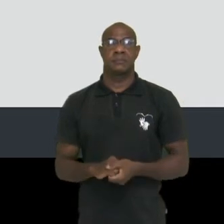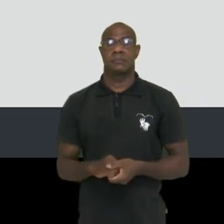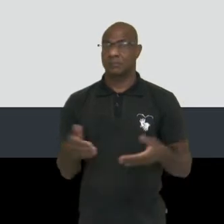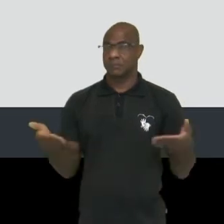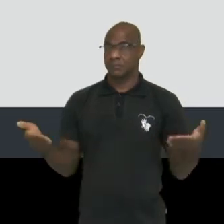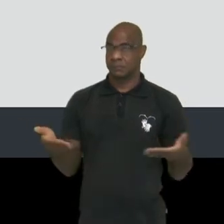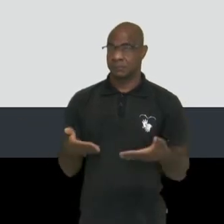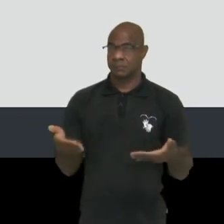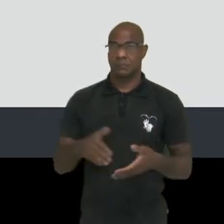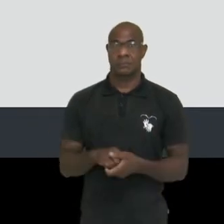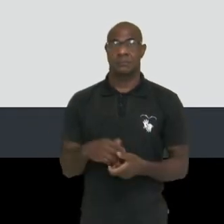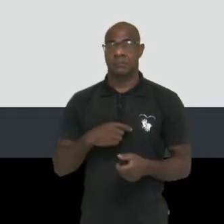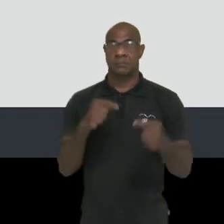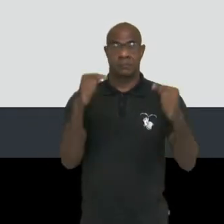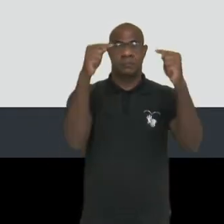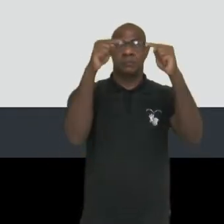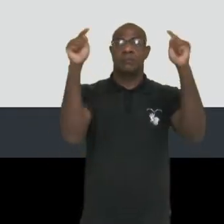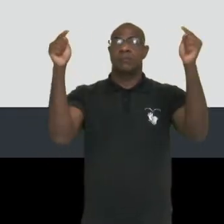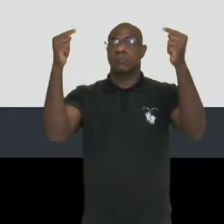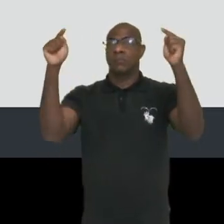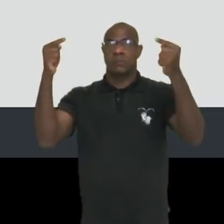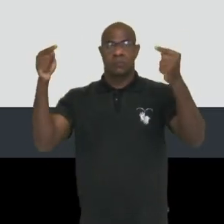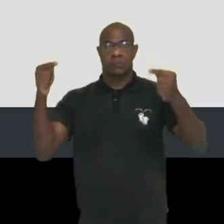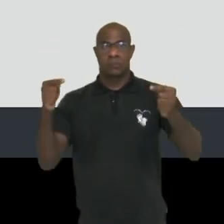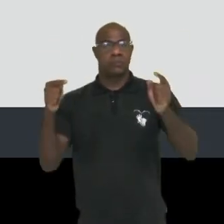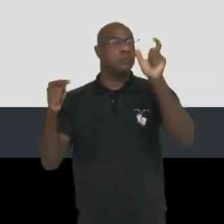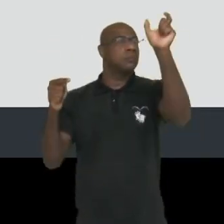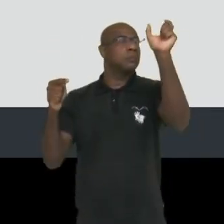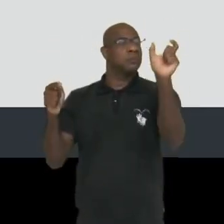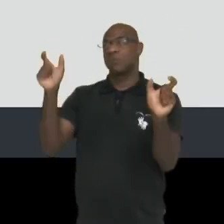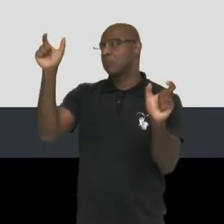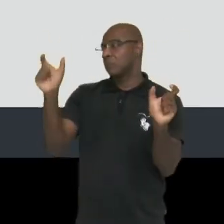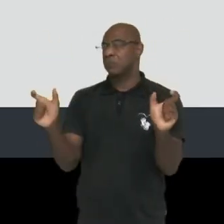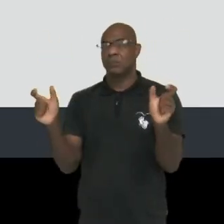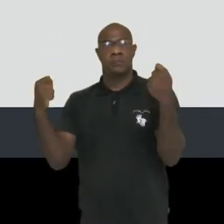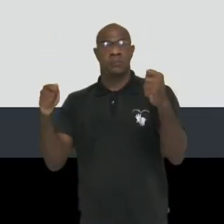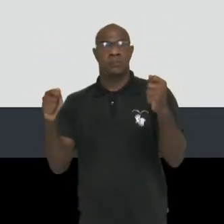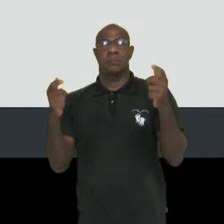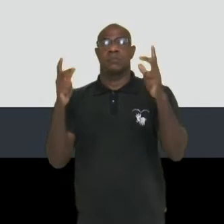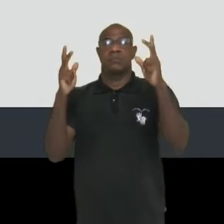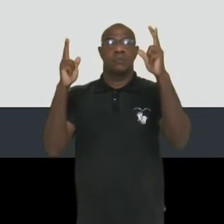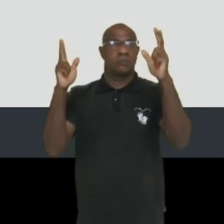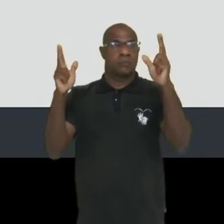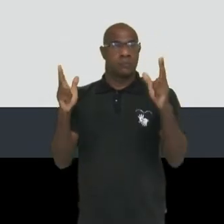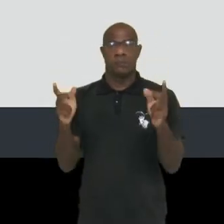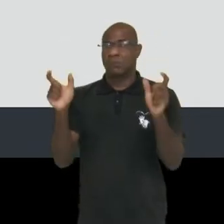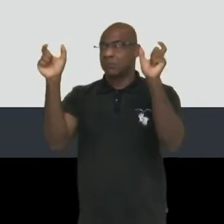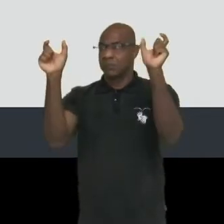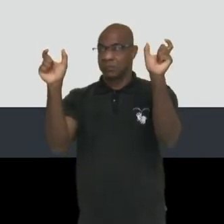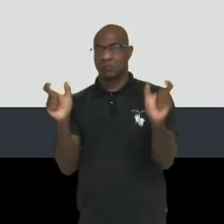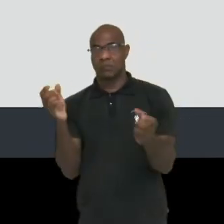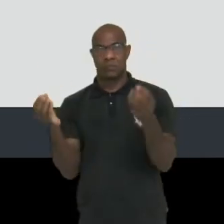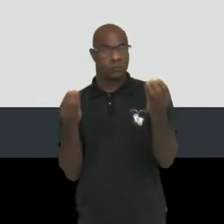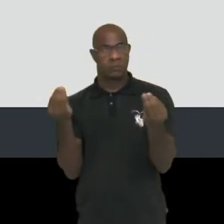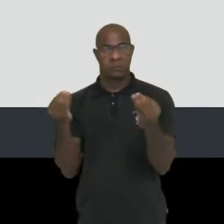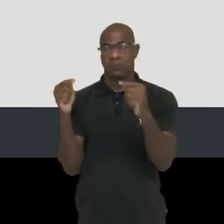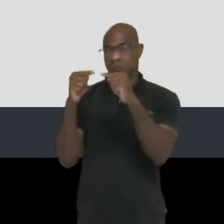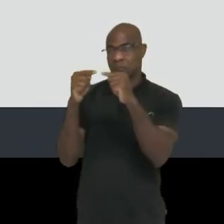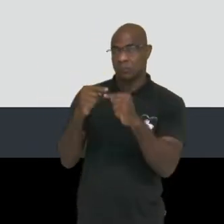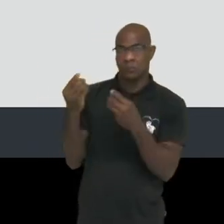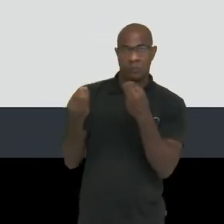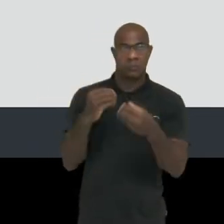Agora, nós vamos combinar as duas conexões da frase para que elas fiquem de forma inteiriça, né? Então, nós temos